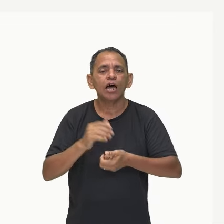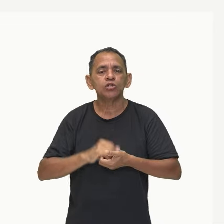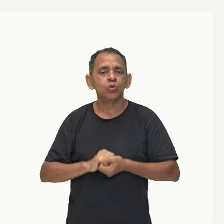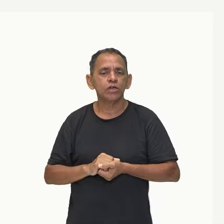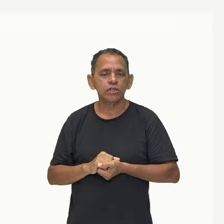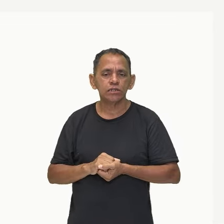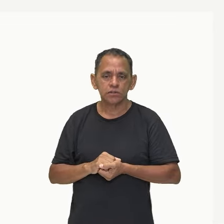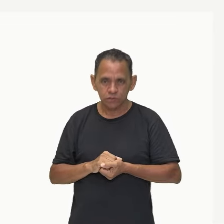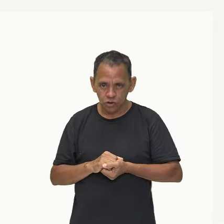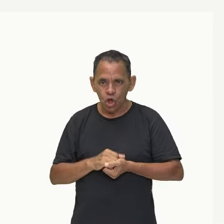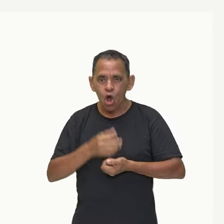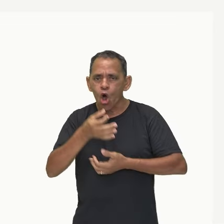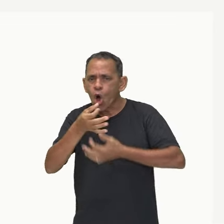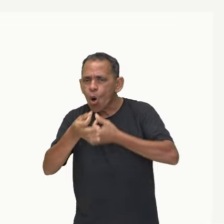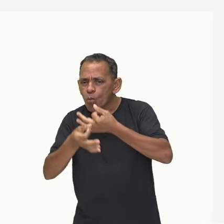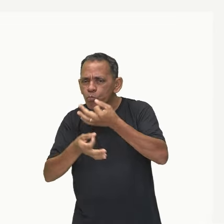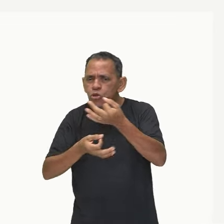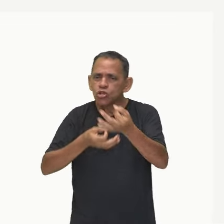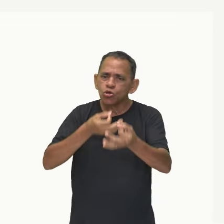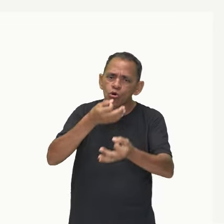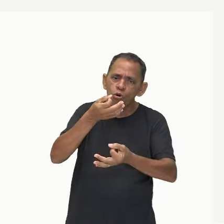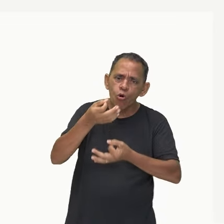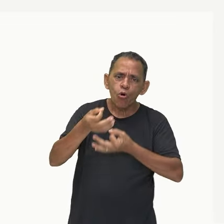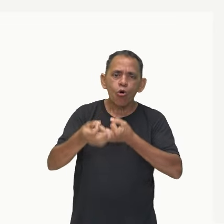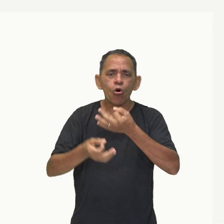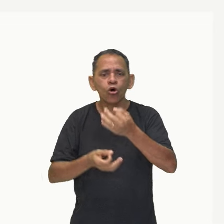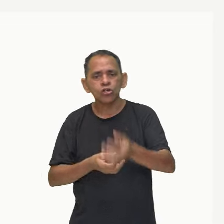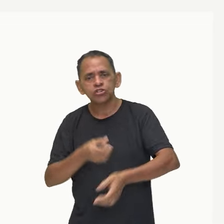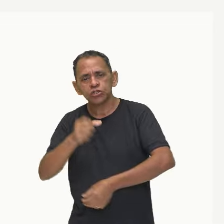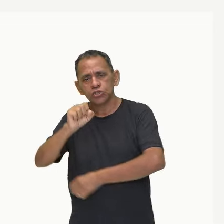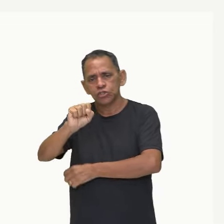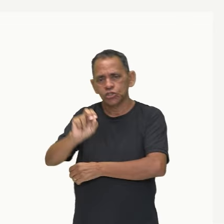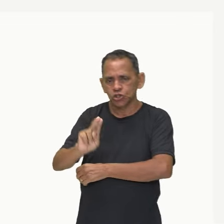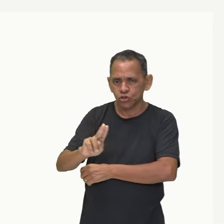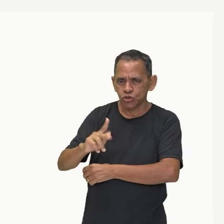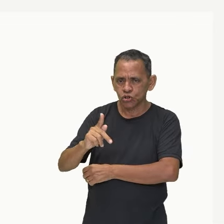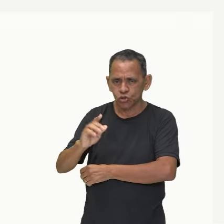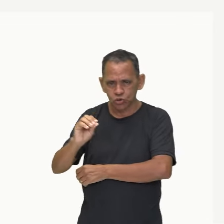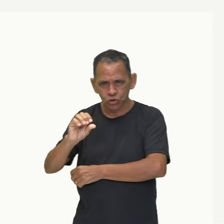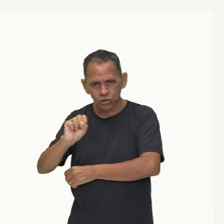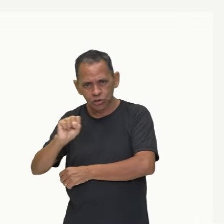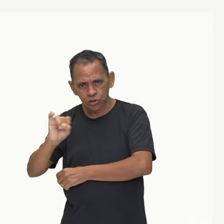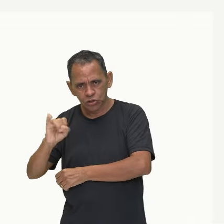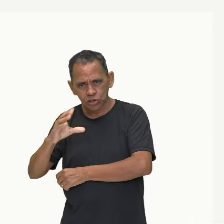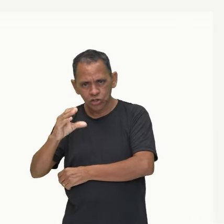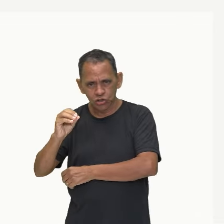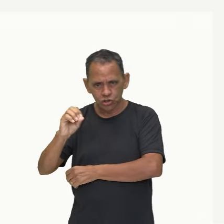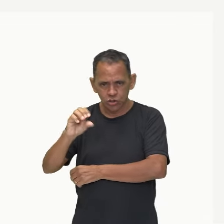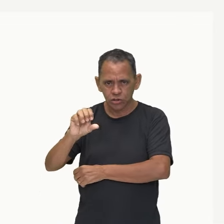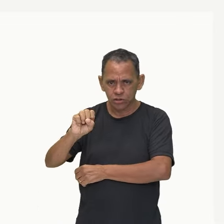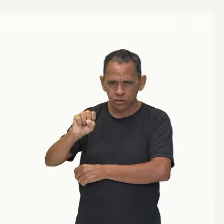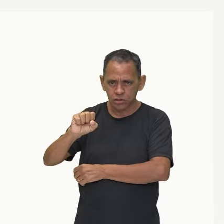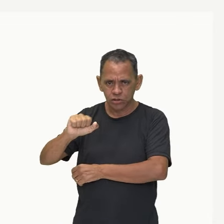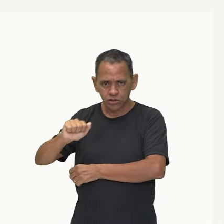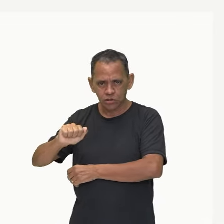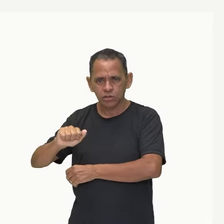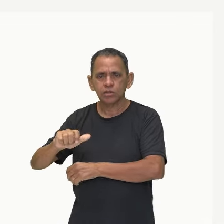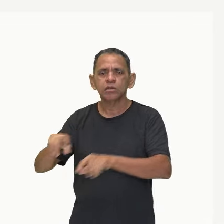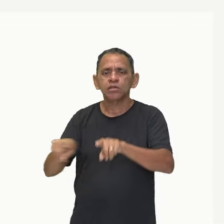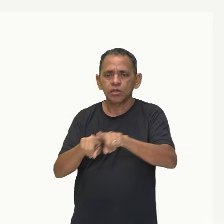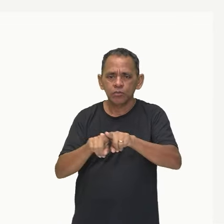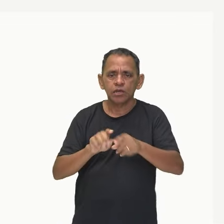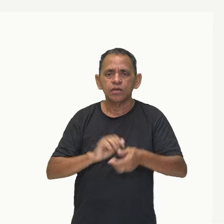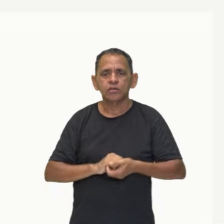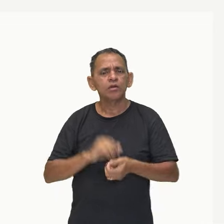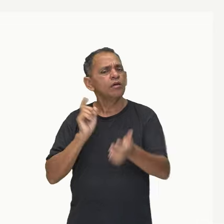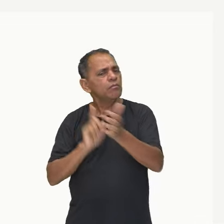suposições, em projeções, em reflexões, em perguntas. Olha